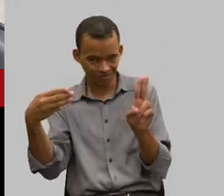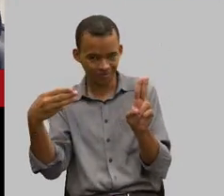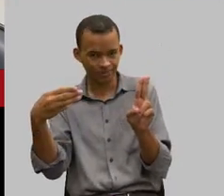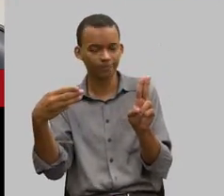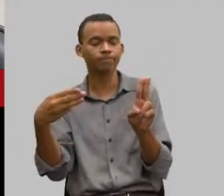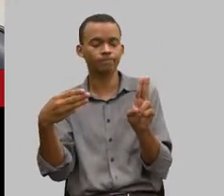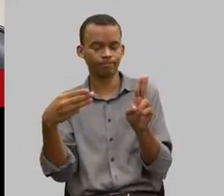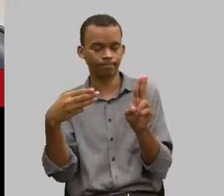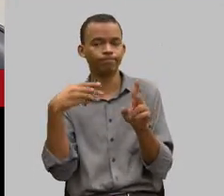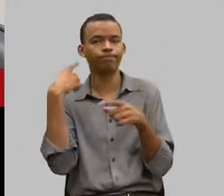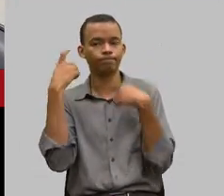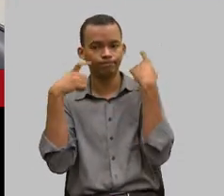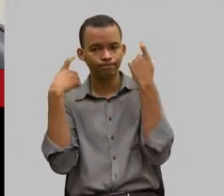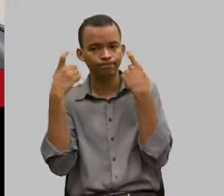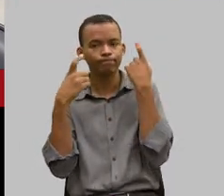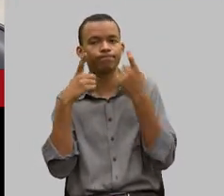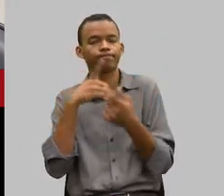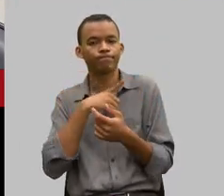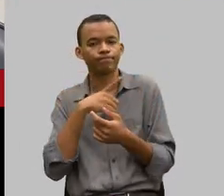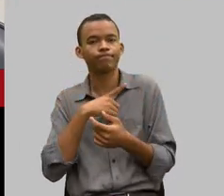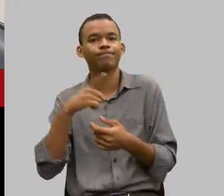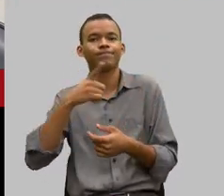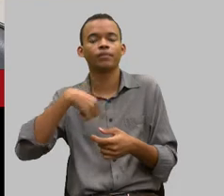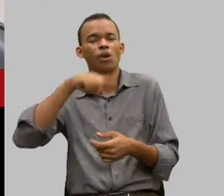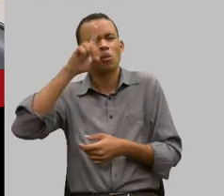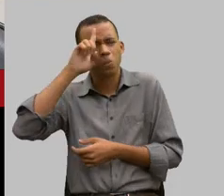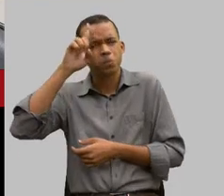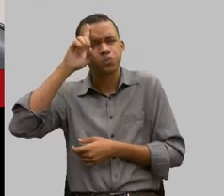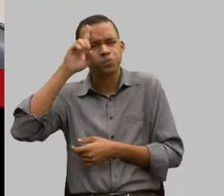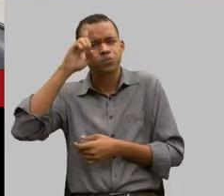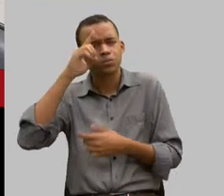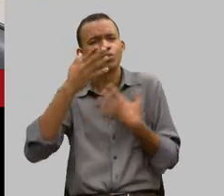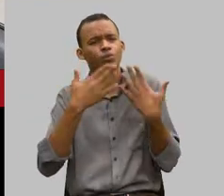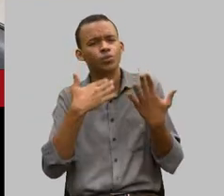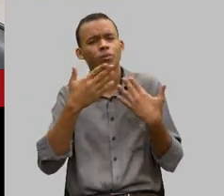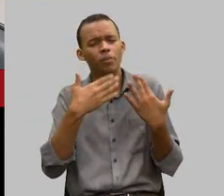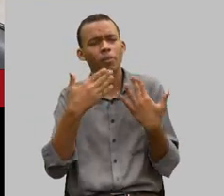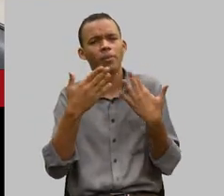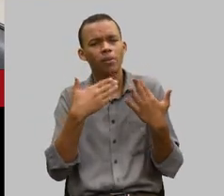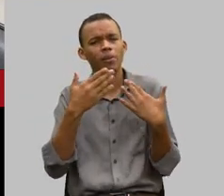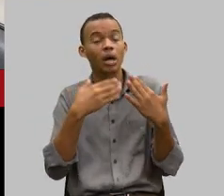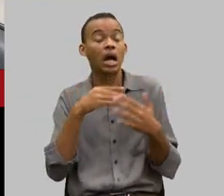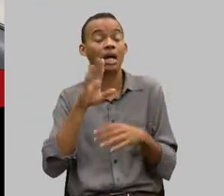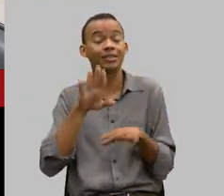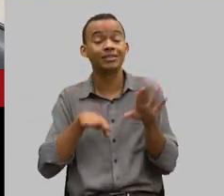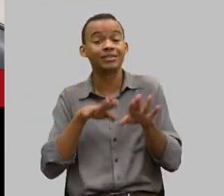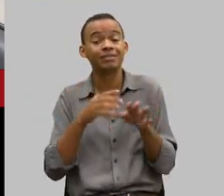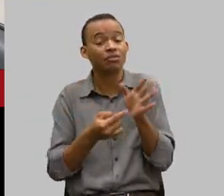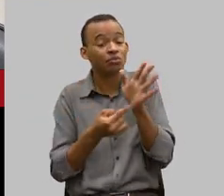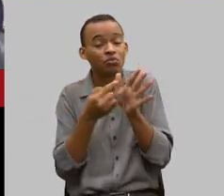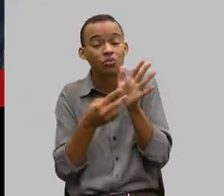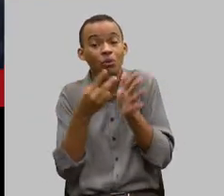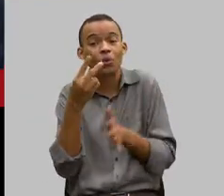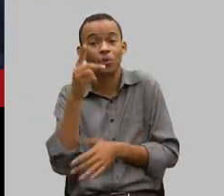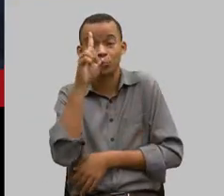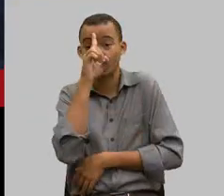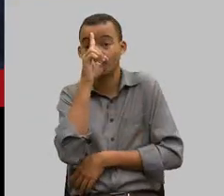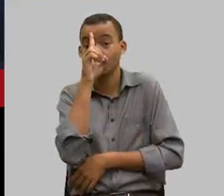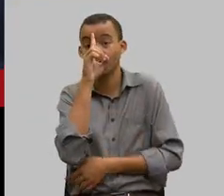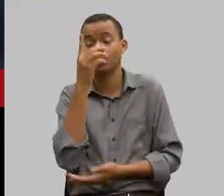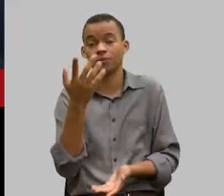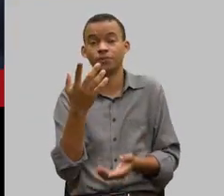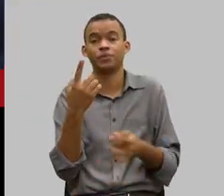ueng a gente tem se falado quase que diariamente quando não diariamente por mais de uma vez com o deputado C sobre o assunto semana